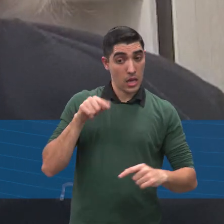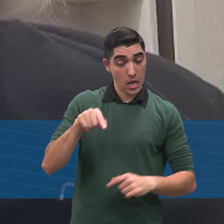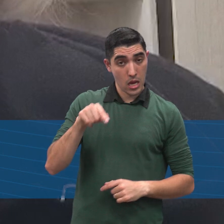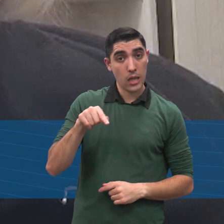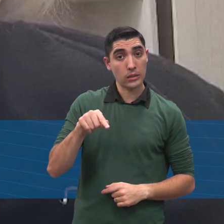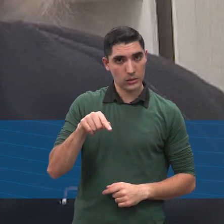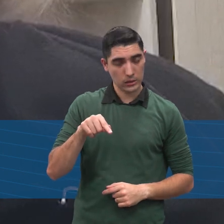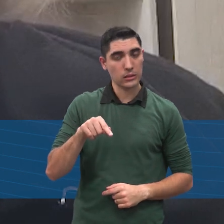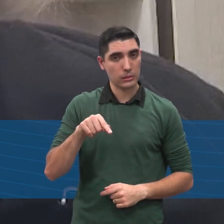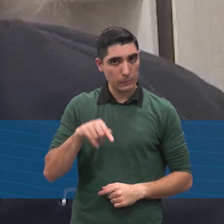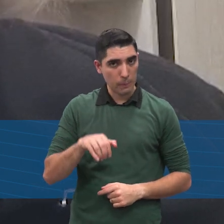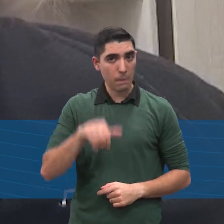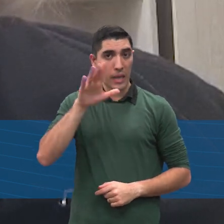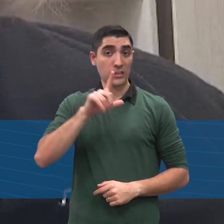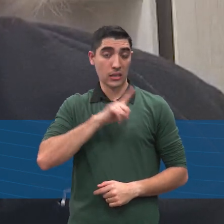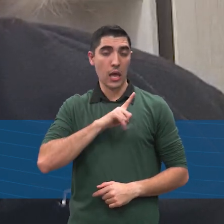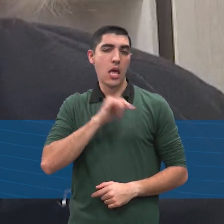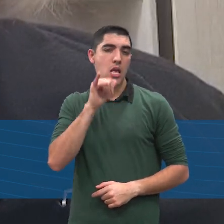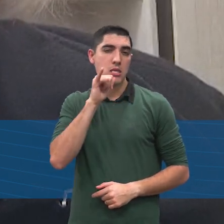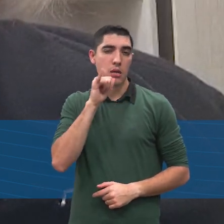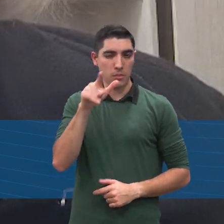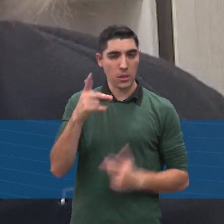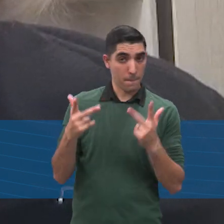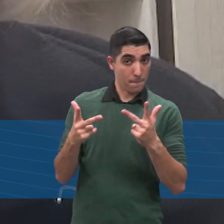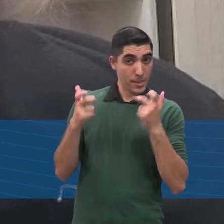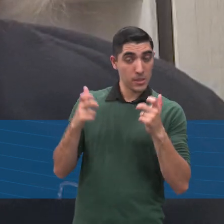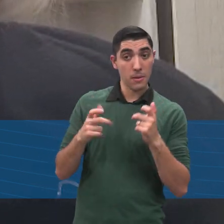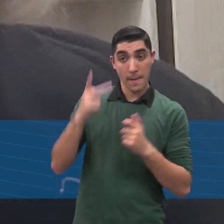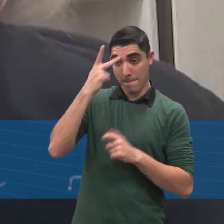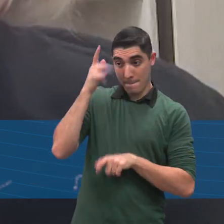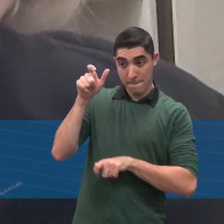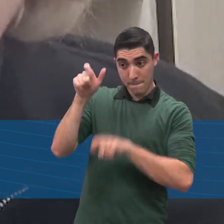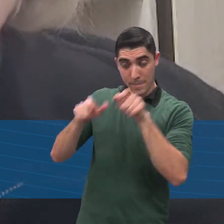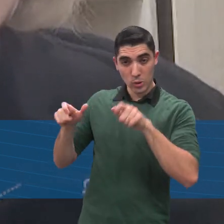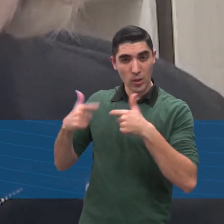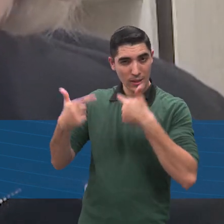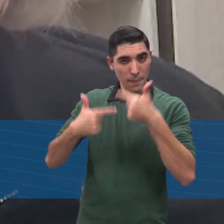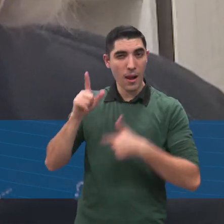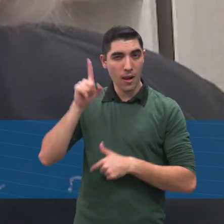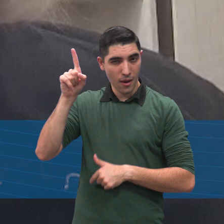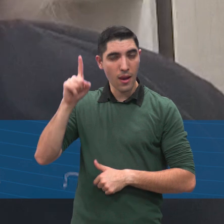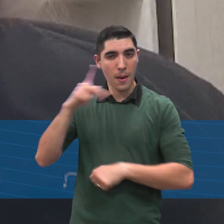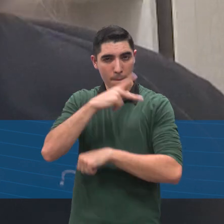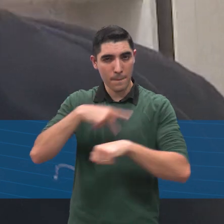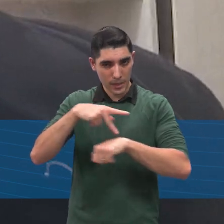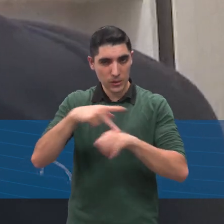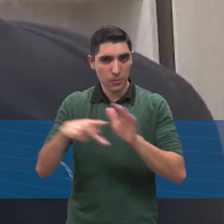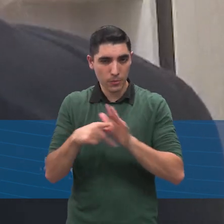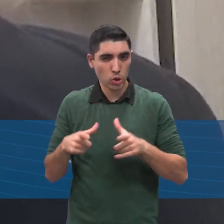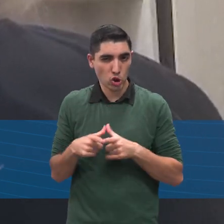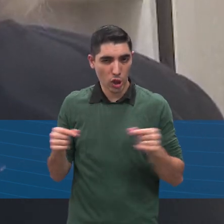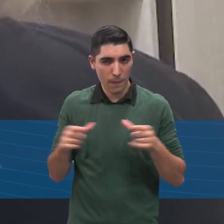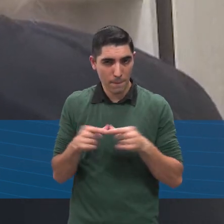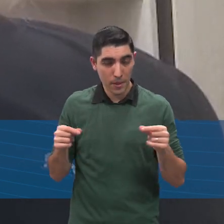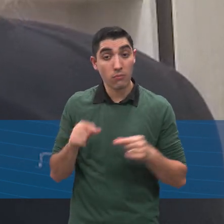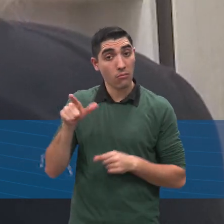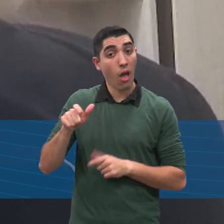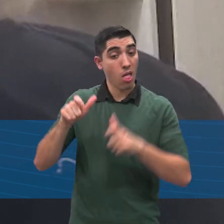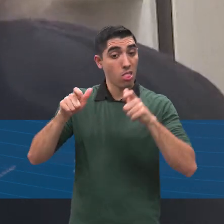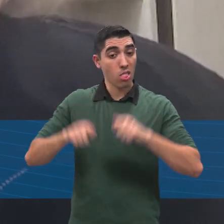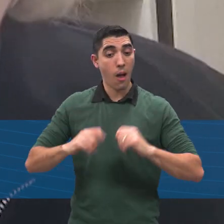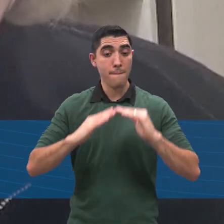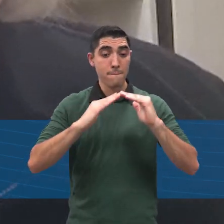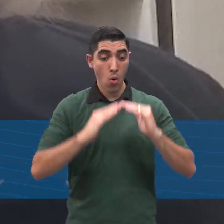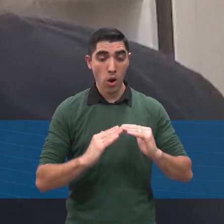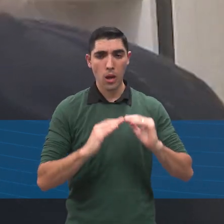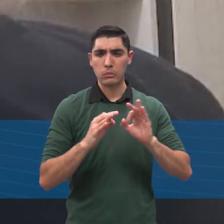o investimento, pra vocês terem uma ideia, né? As pessoas que trabalham em Tóquio, elas conseguem